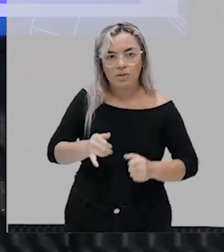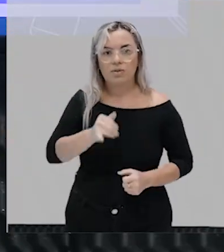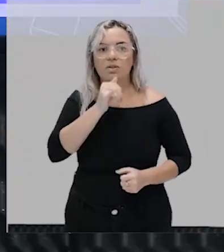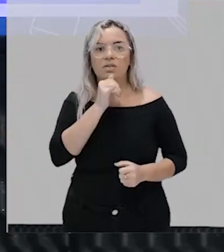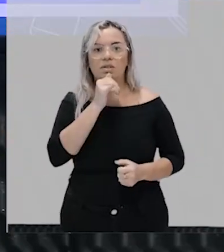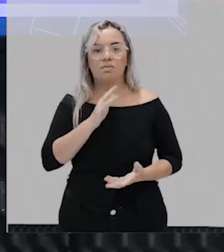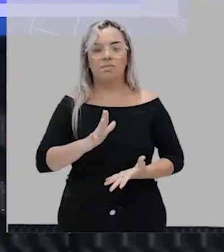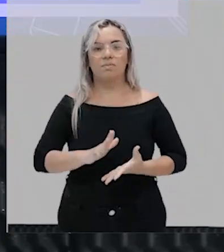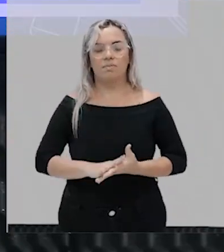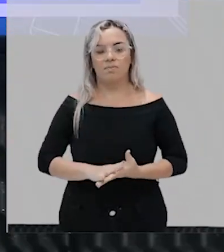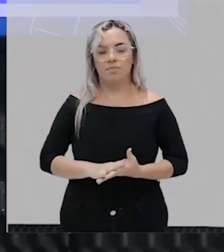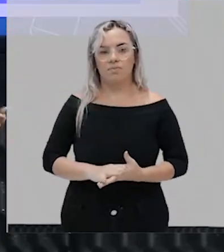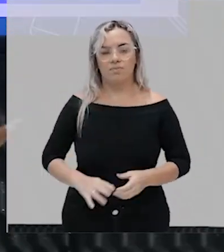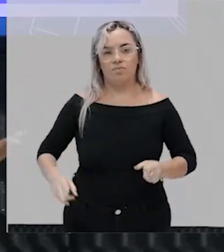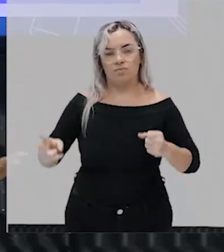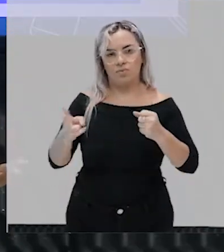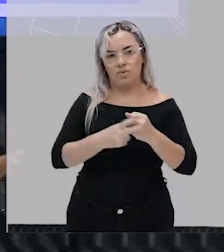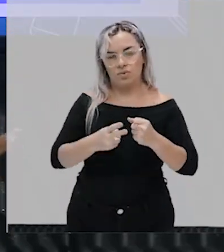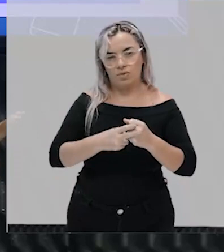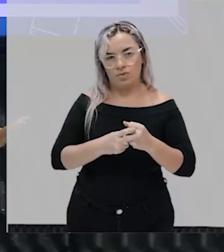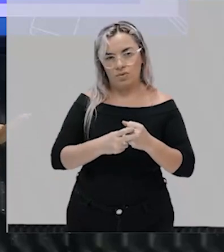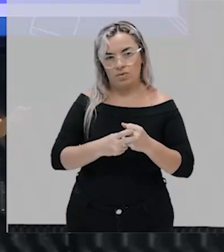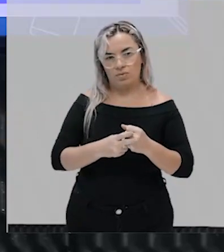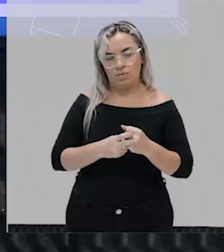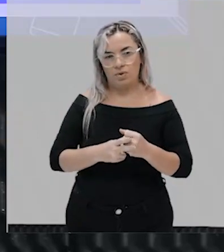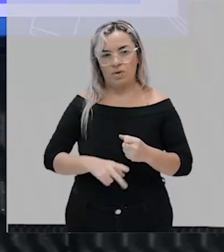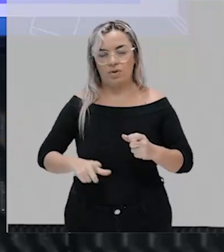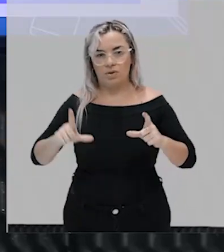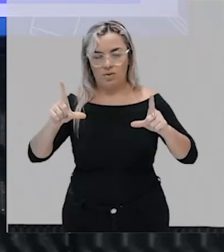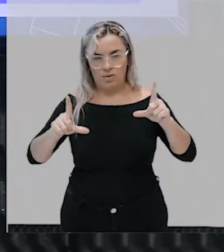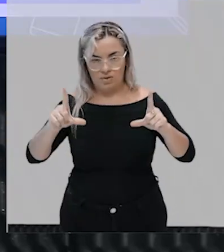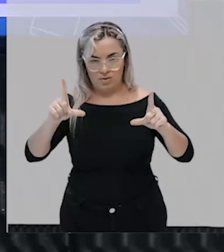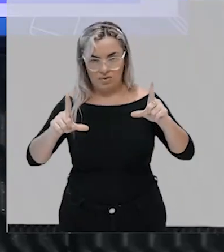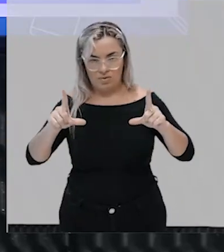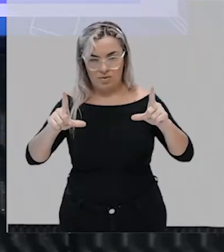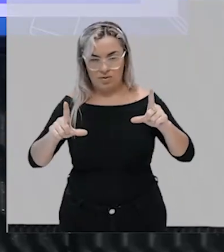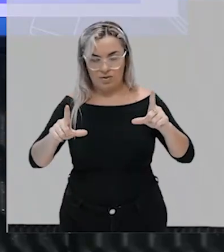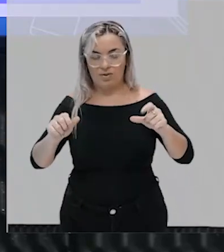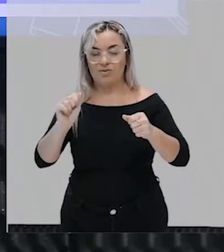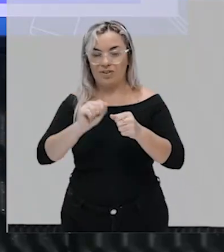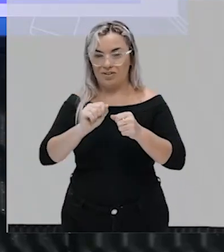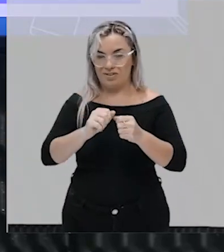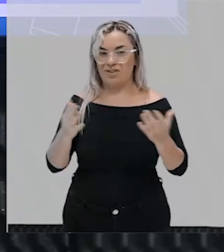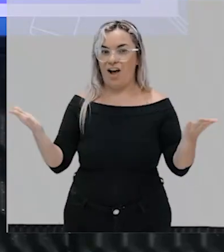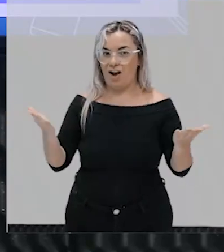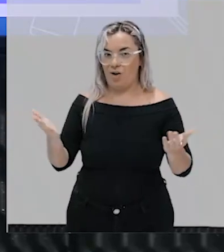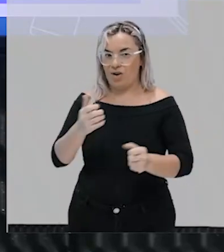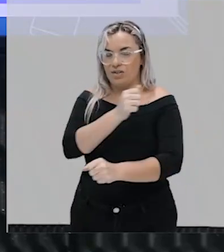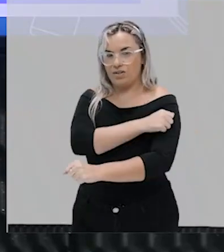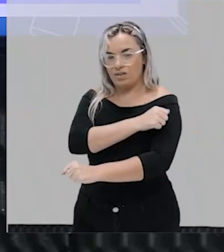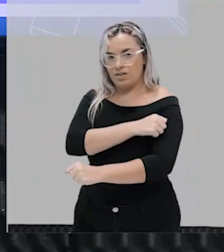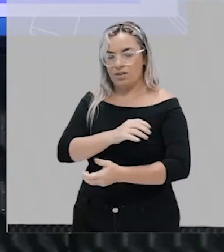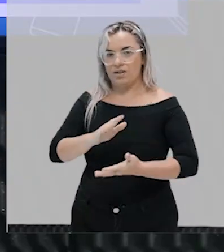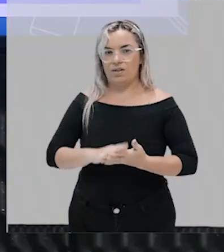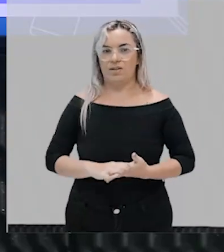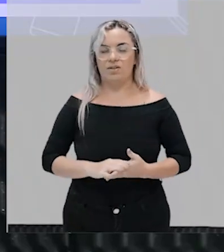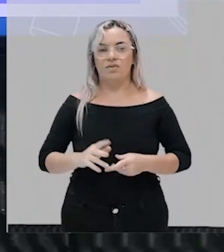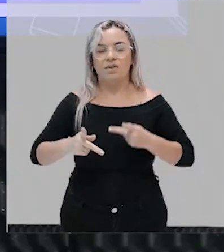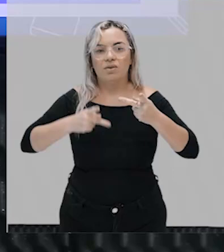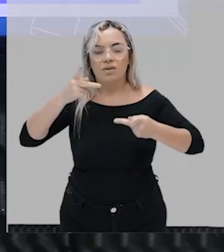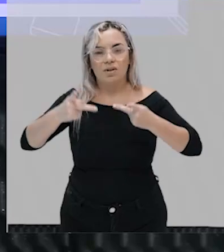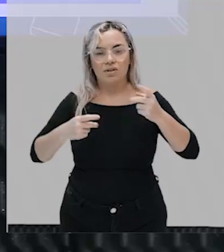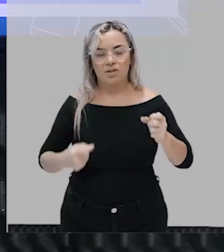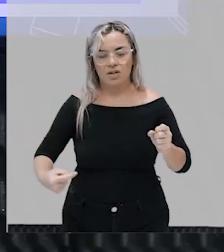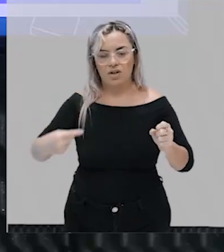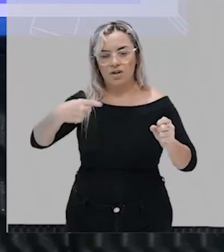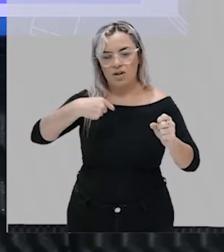exemplo. O verbo assistir, por exemplo, que é o que vocês estão fazendo agora. Se você disser assim, ó,